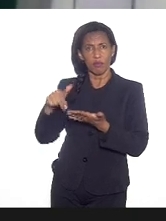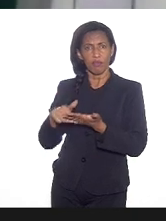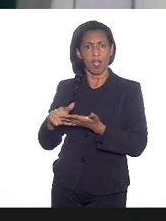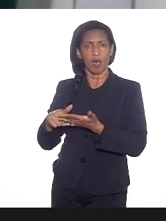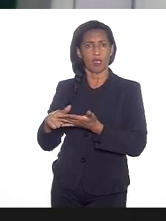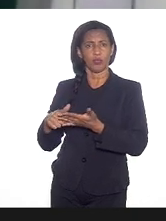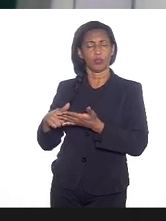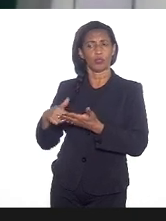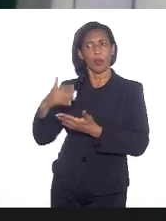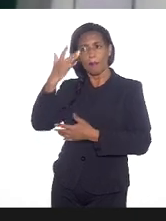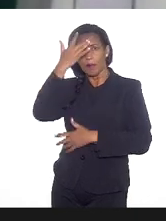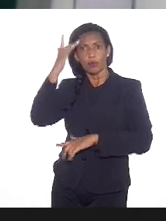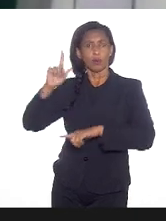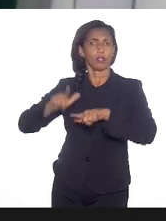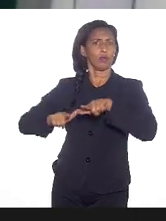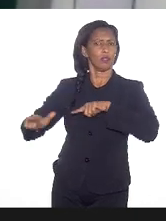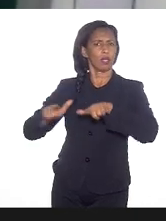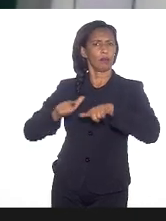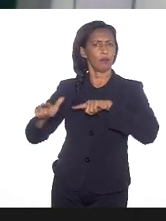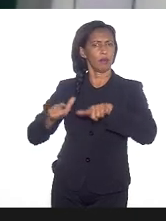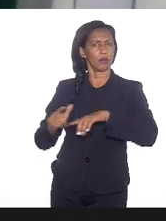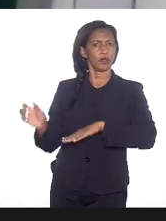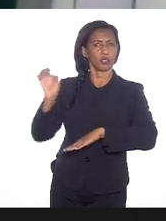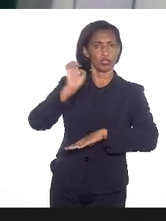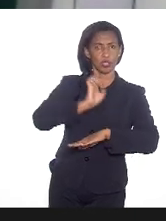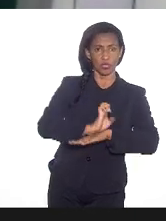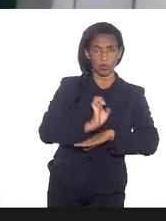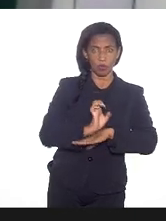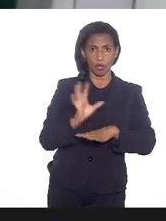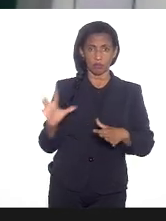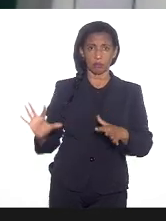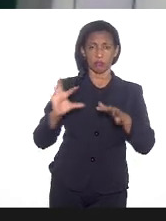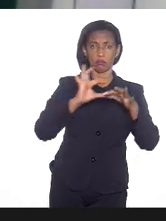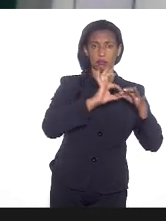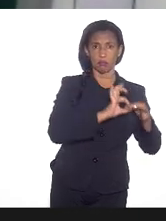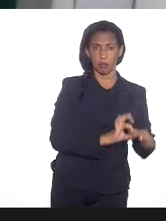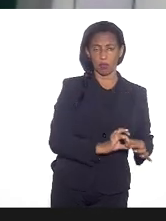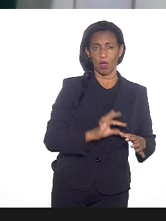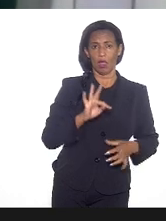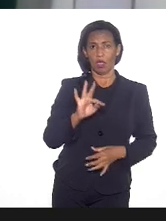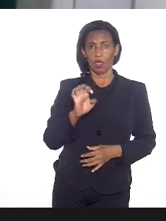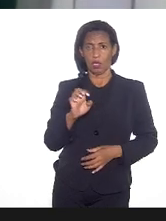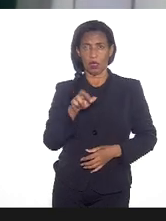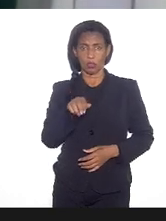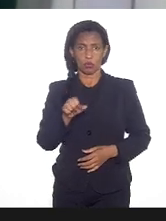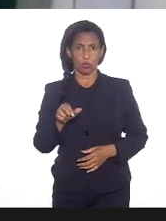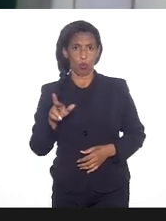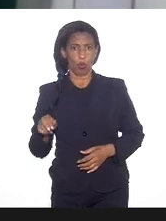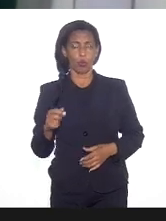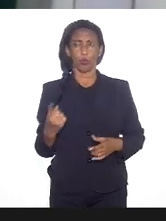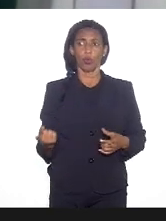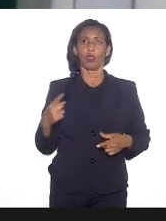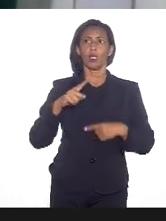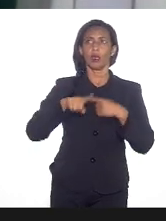antes da própria criação do IPERJ, cuja previdência era diretamente vinculada ao Tesouro, depois a incorporação do IPERJ,